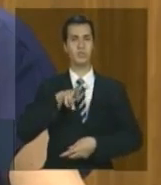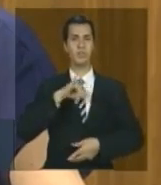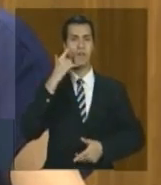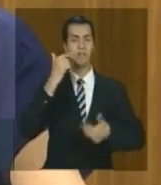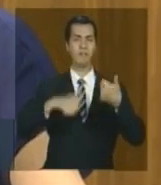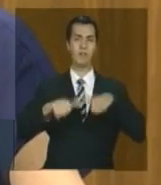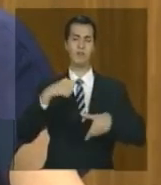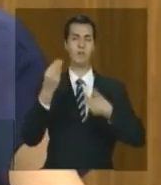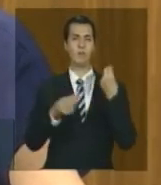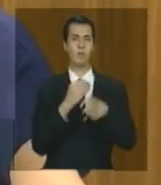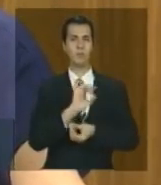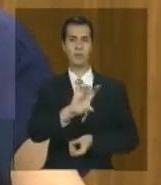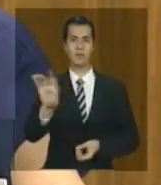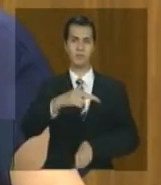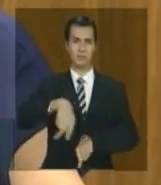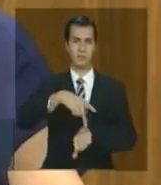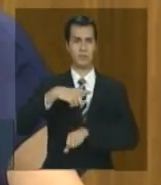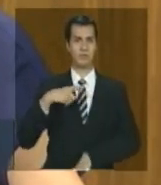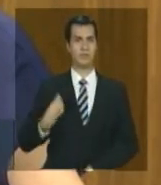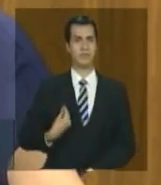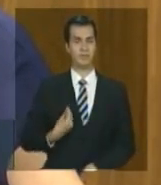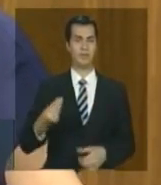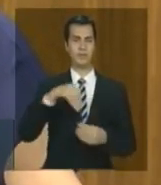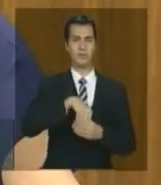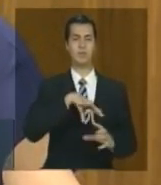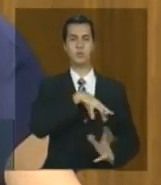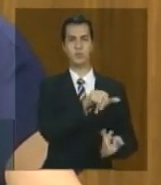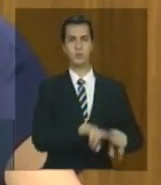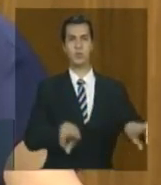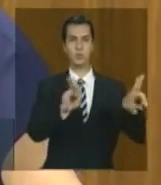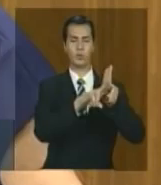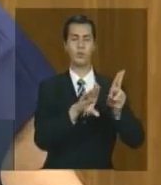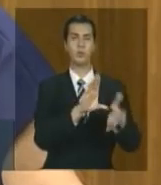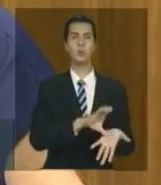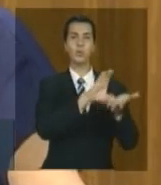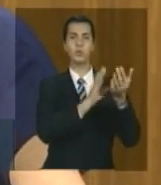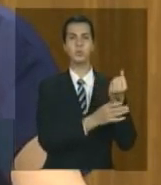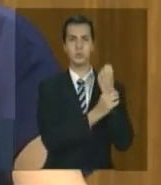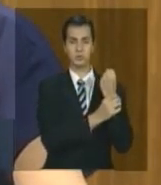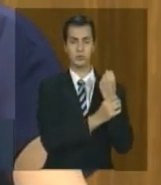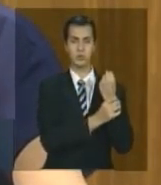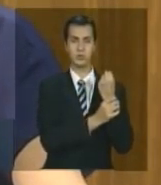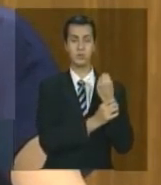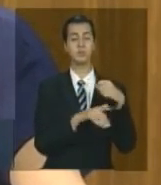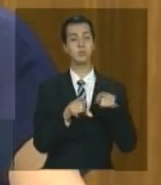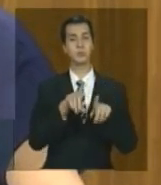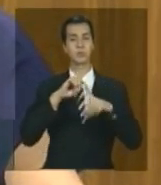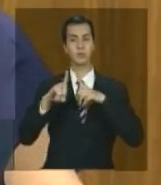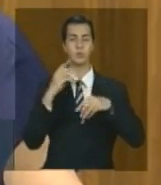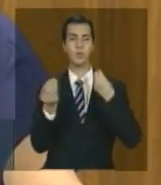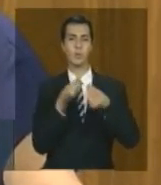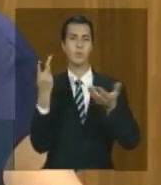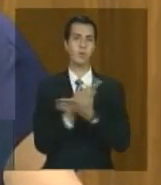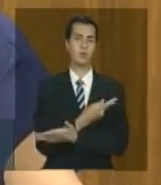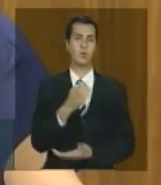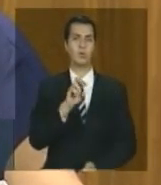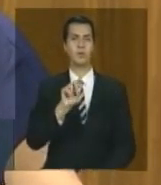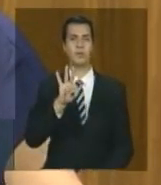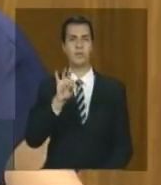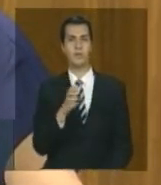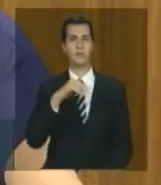de Segurança e discutir os desdobramentos da situação no Oriente Médio e no Norte da